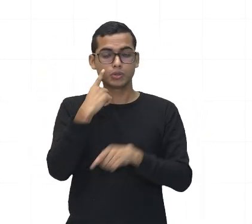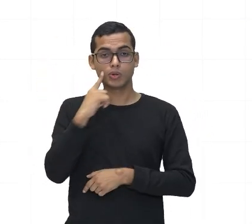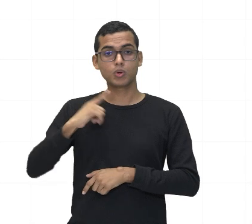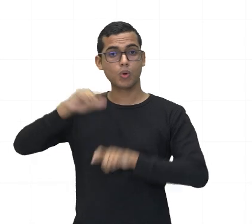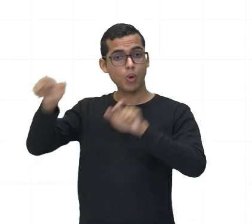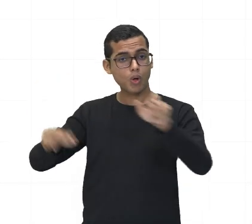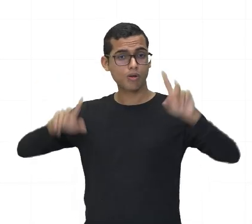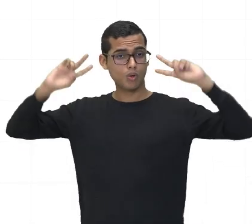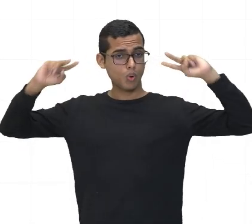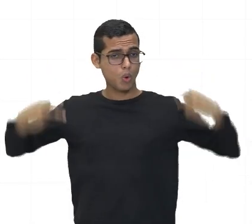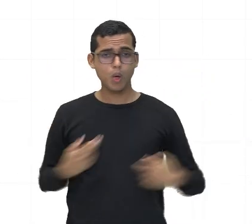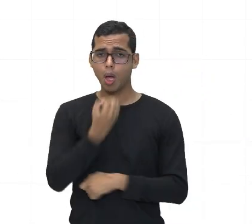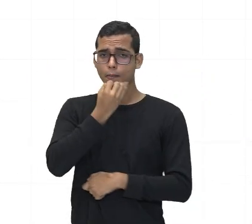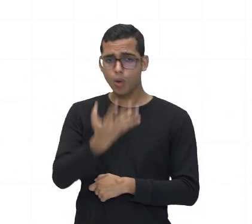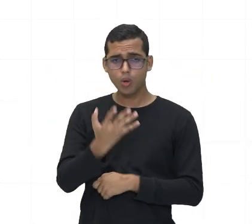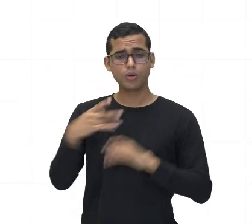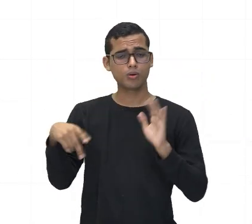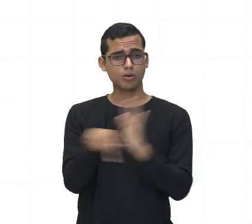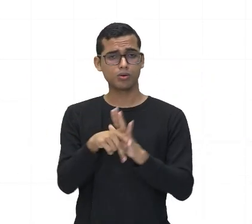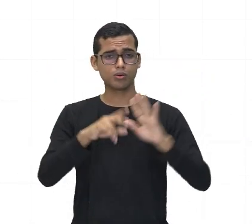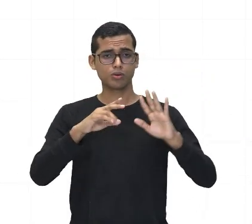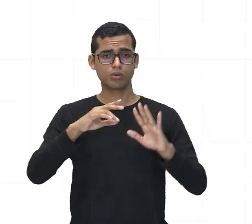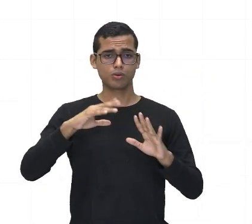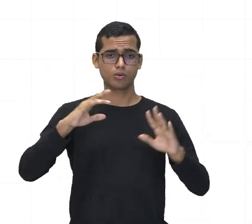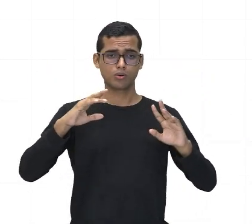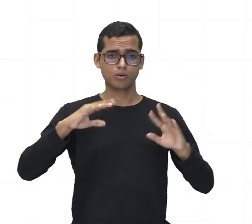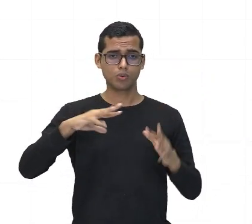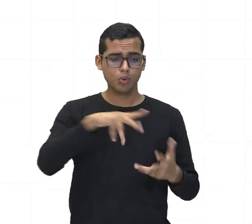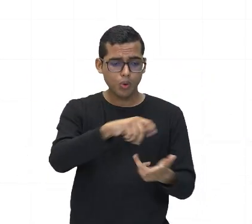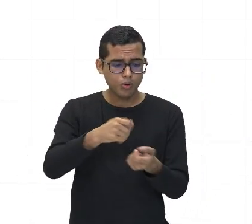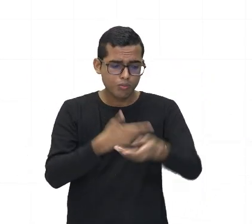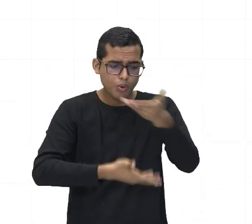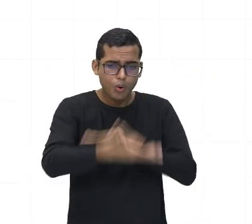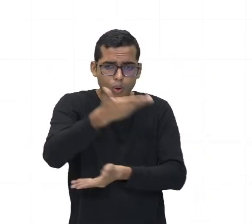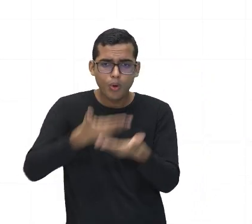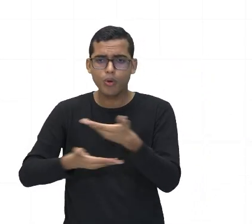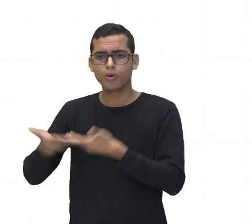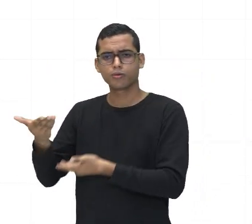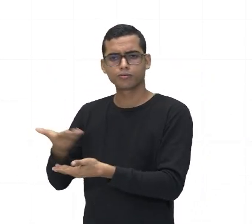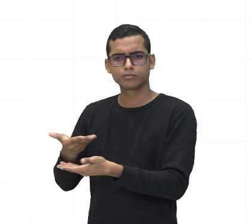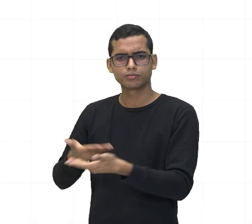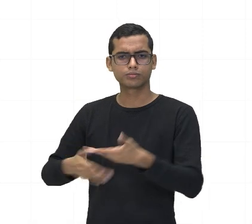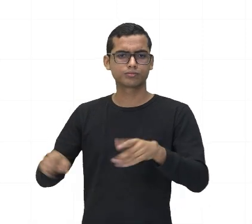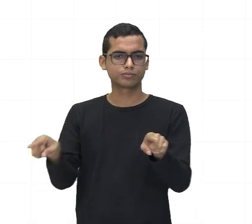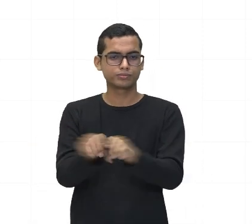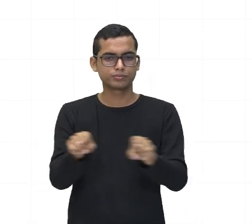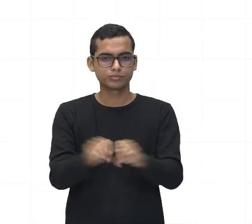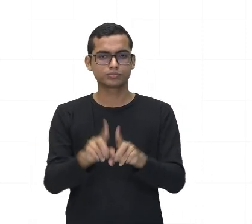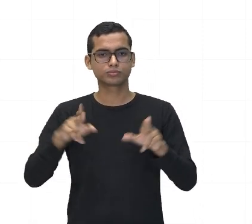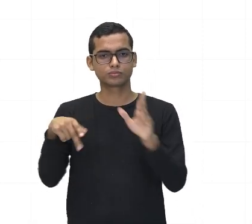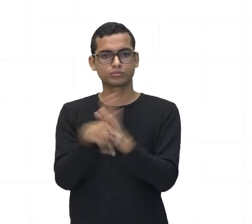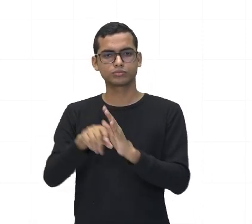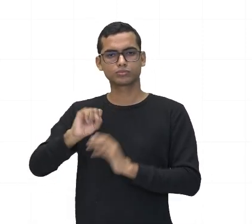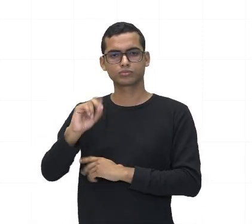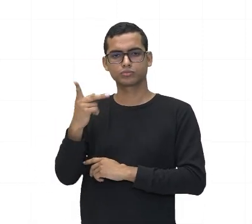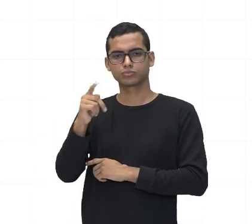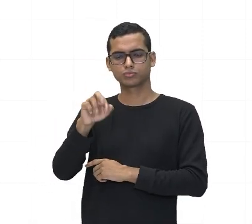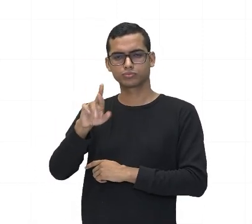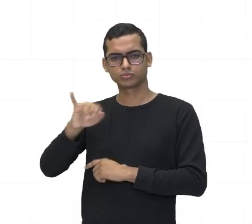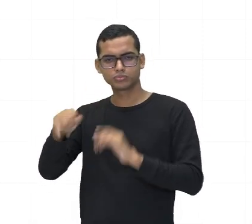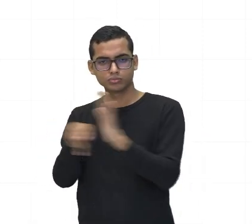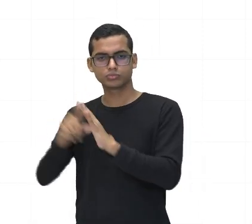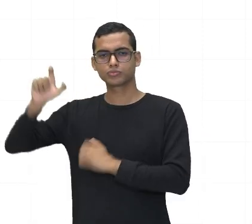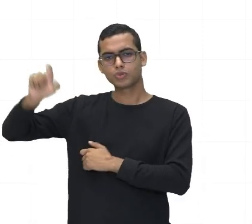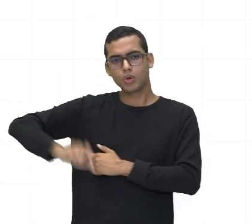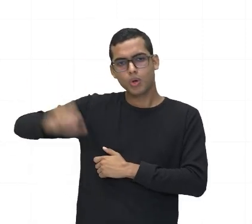é bom e benéfico para a humanidade e é moralmente bom e vice-versa. De acordo com a Sharia islâmica, espera-se